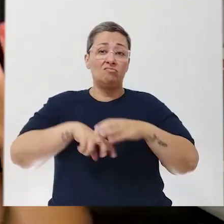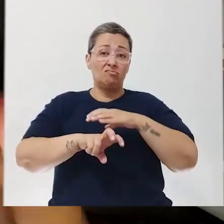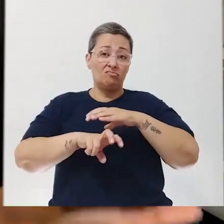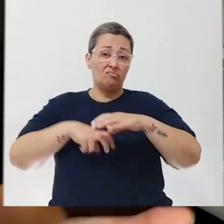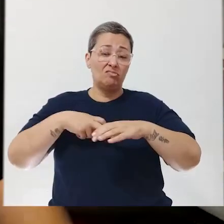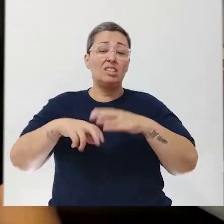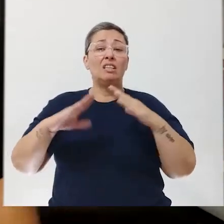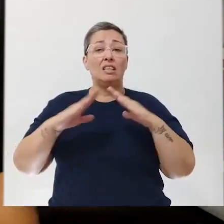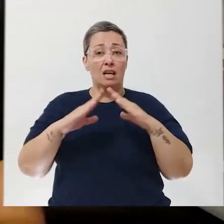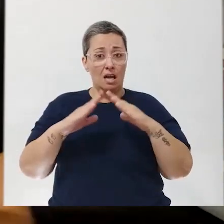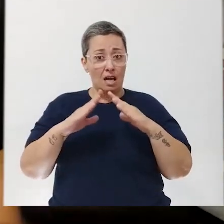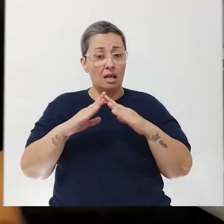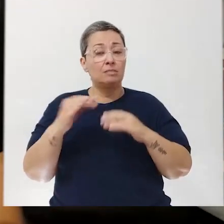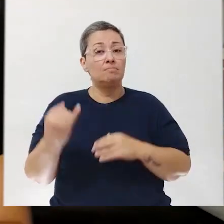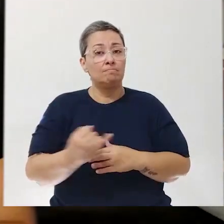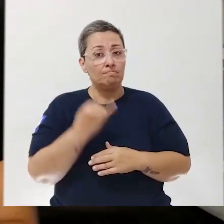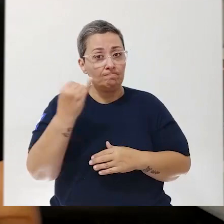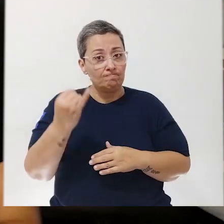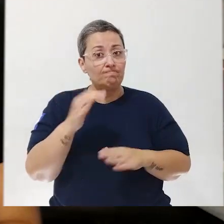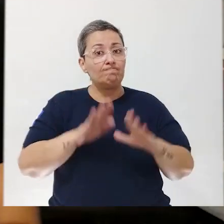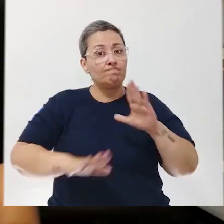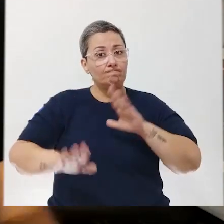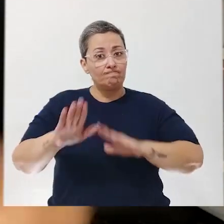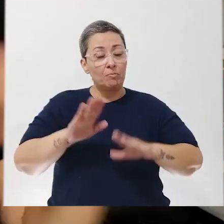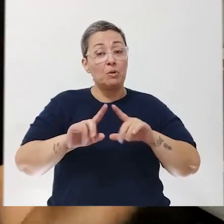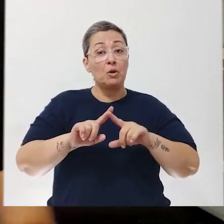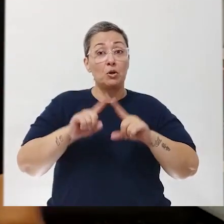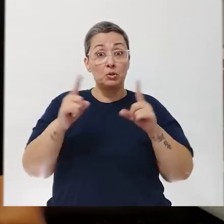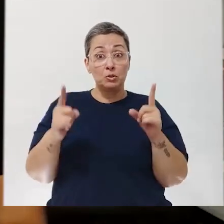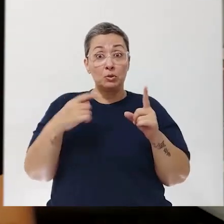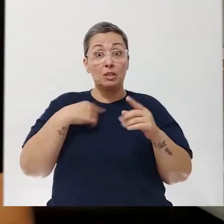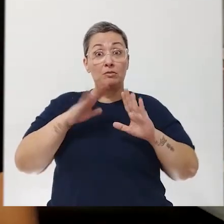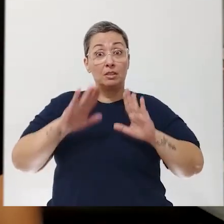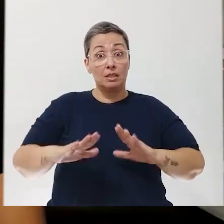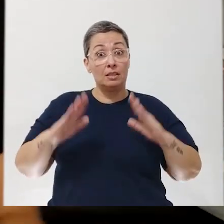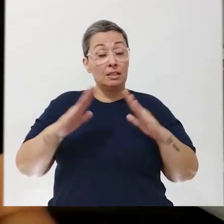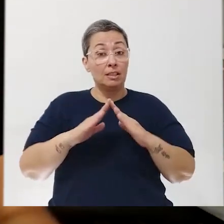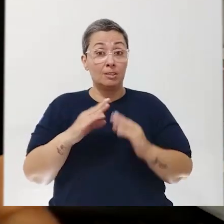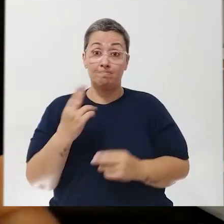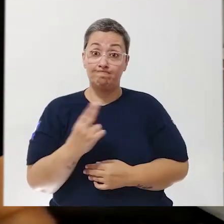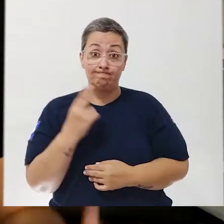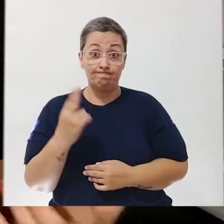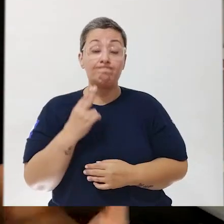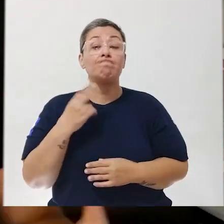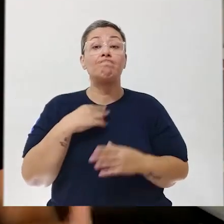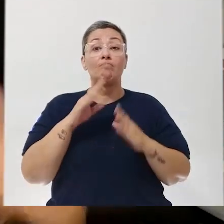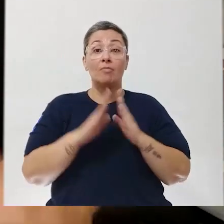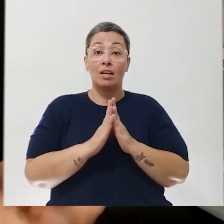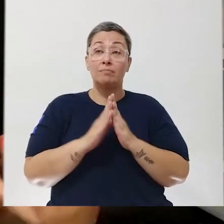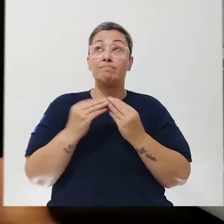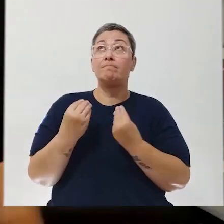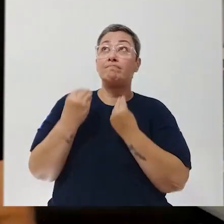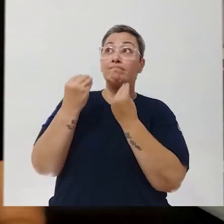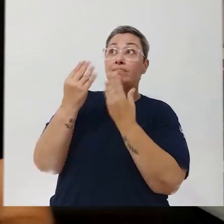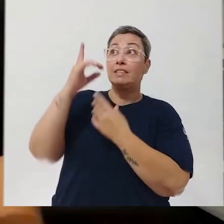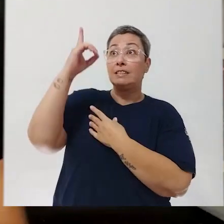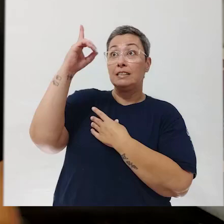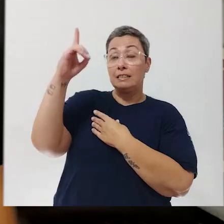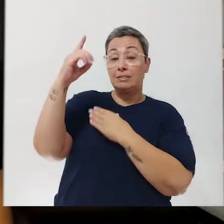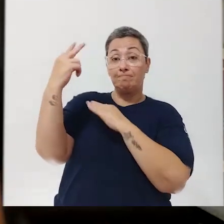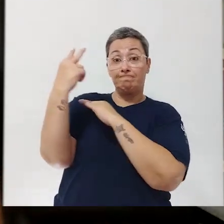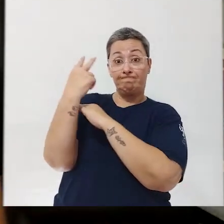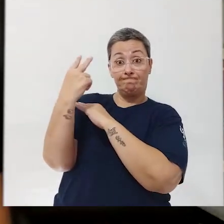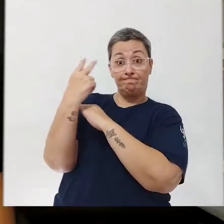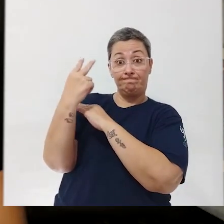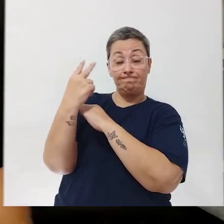é prudente. Mas quando ficar em casa não for uma opção, o jeito é entregar a Deus e pedir